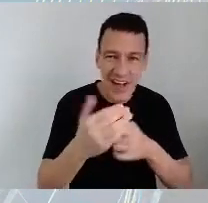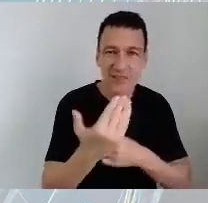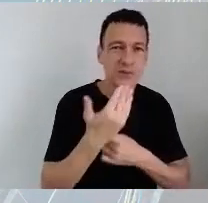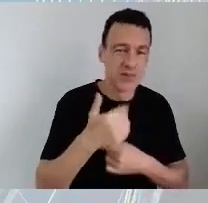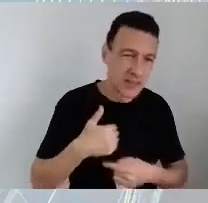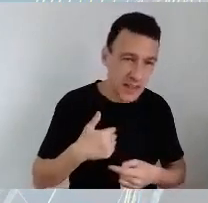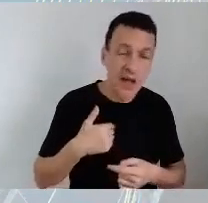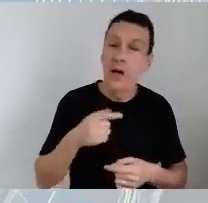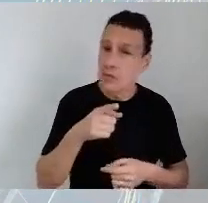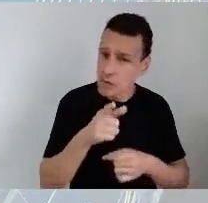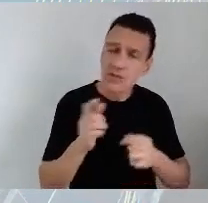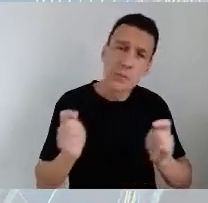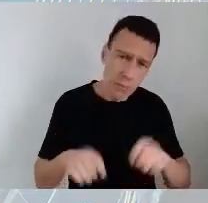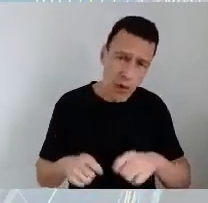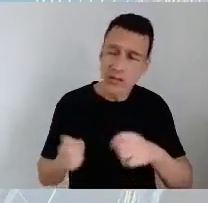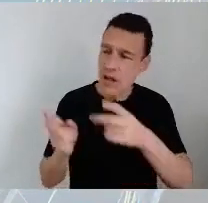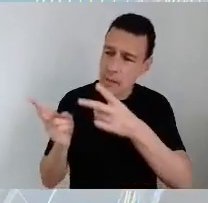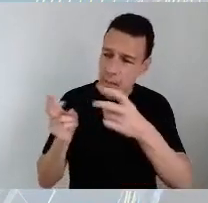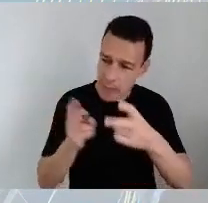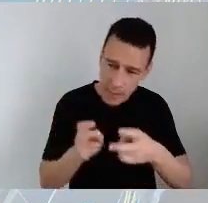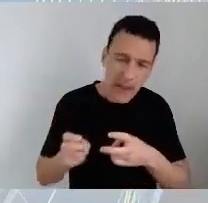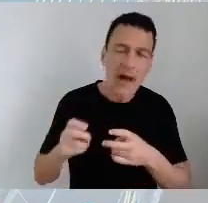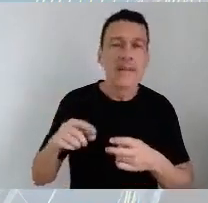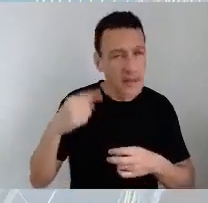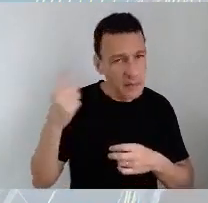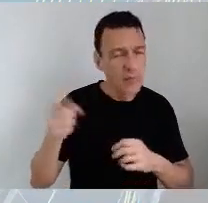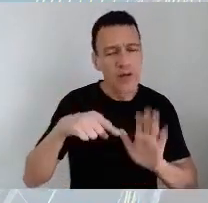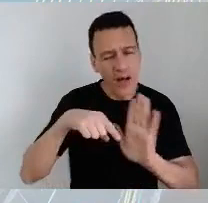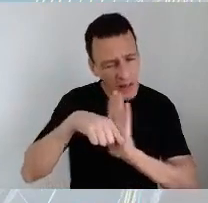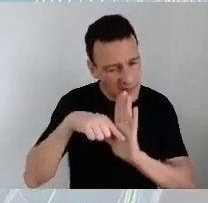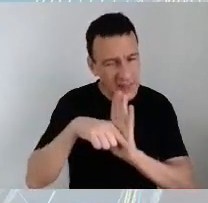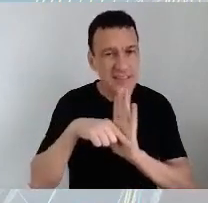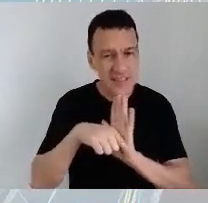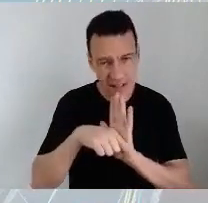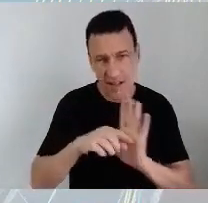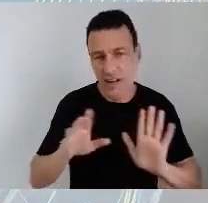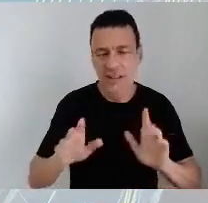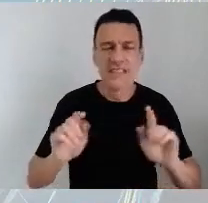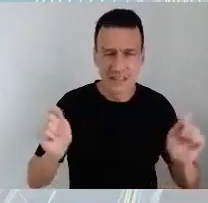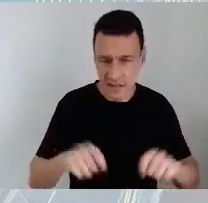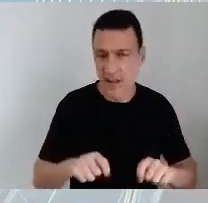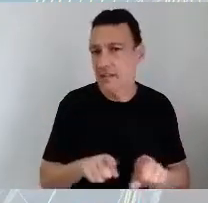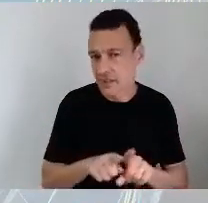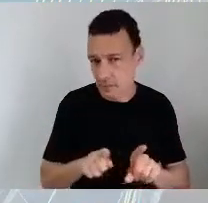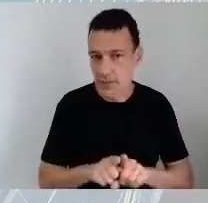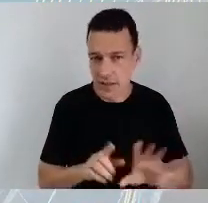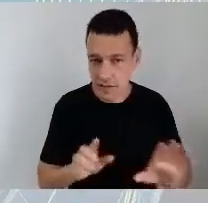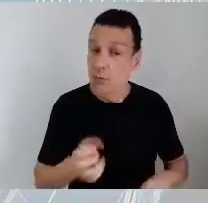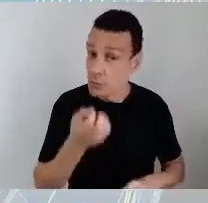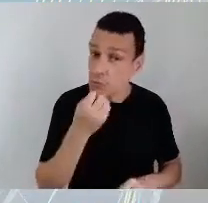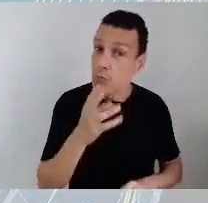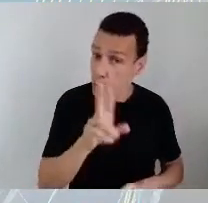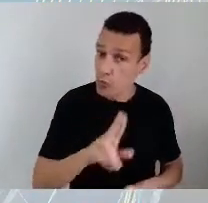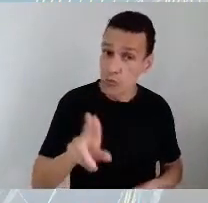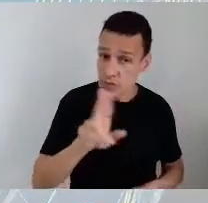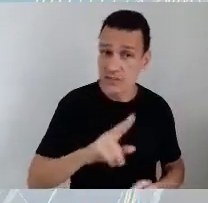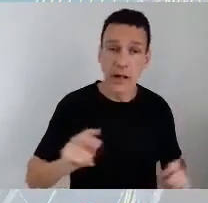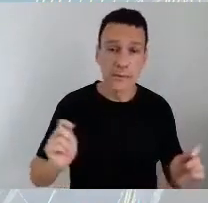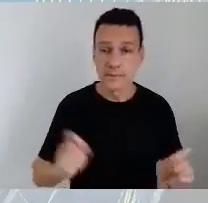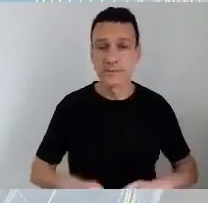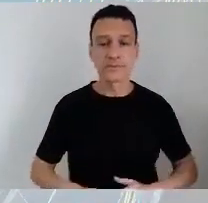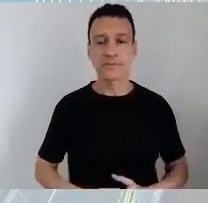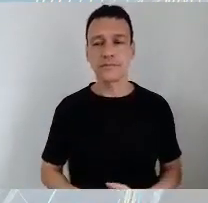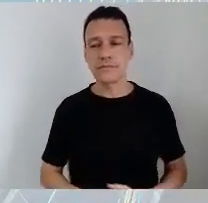usuário e fazer uma boa análise ali de dados. Eu acho que é algo bem legal de estar utilizando também. Eu